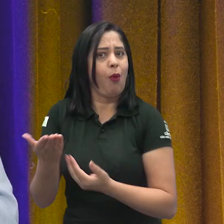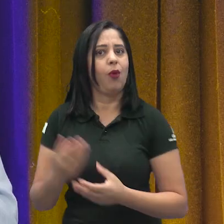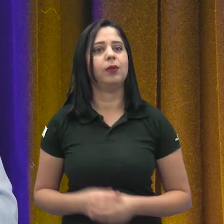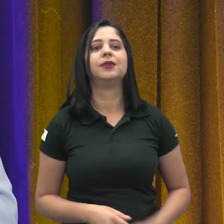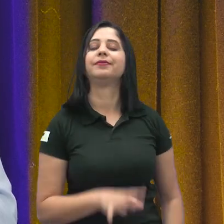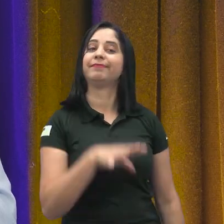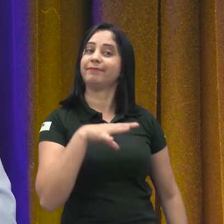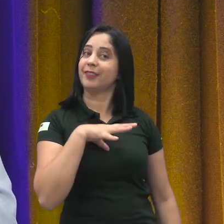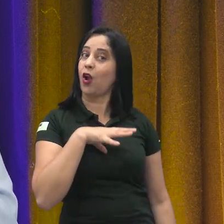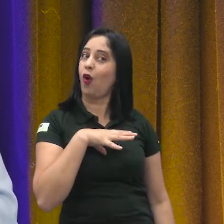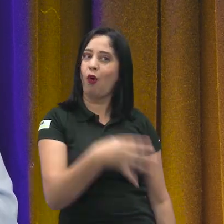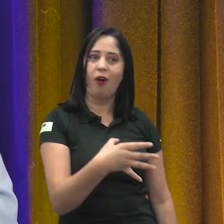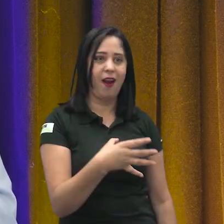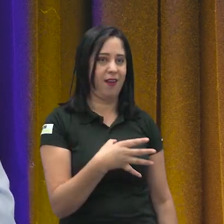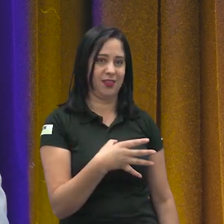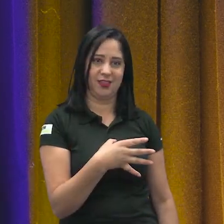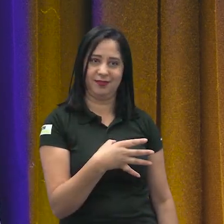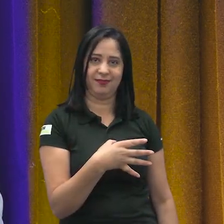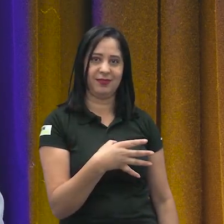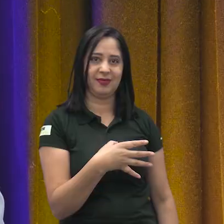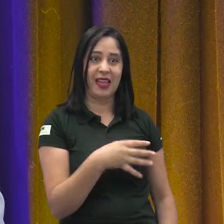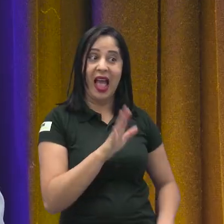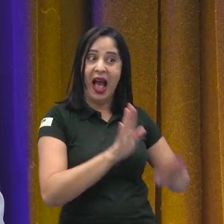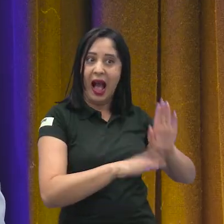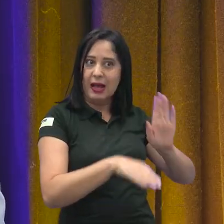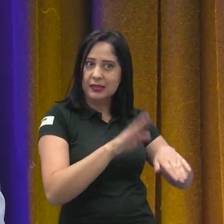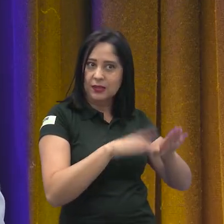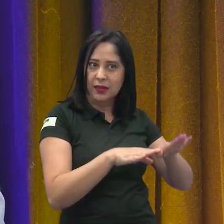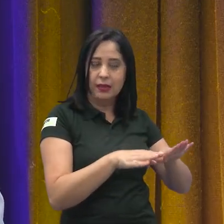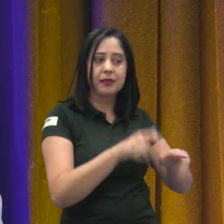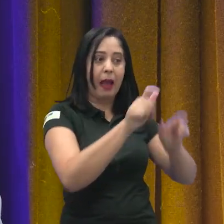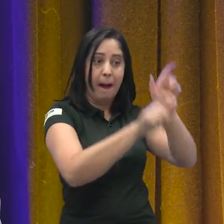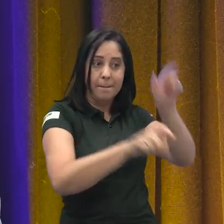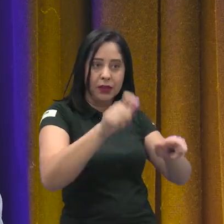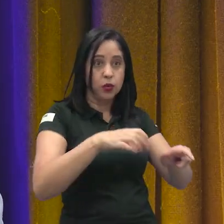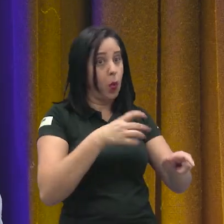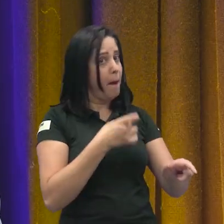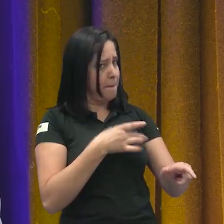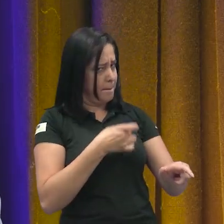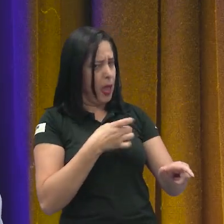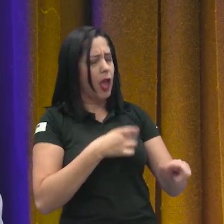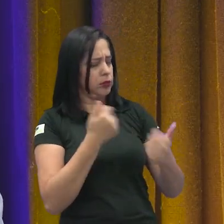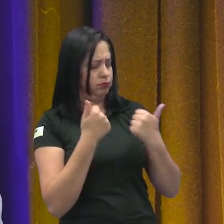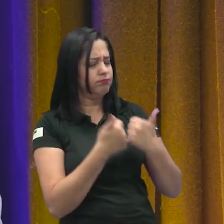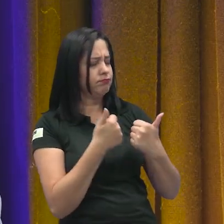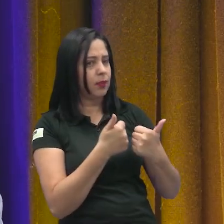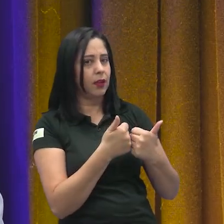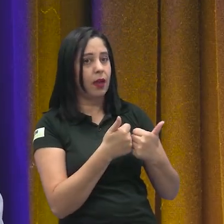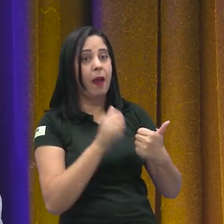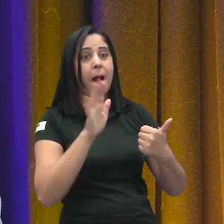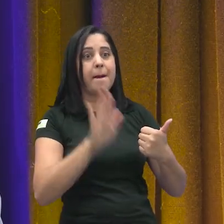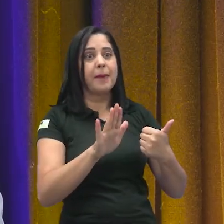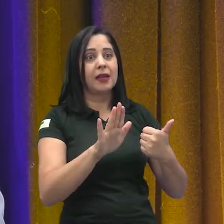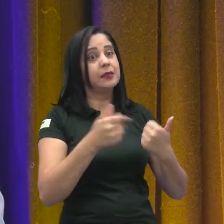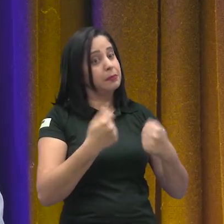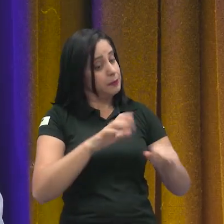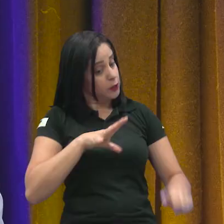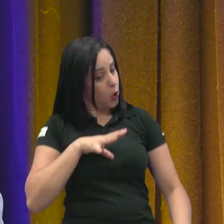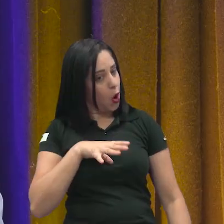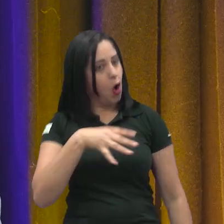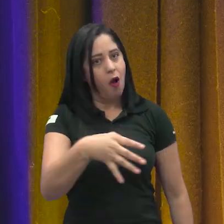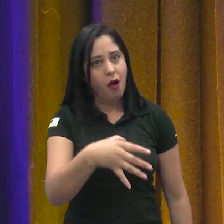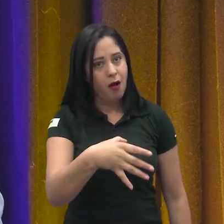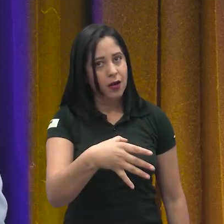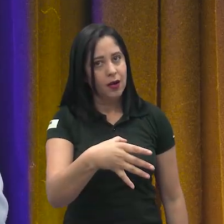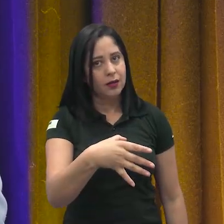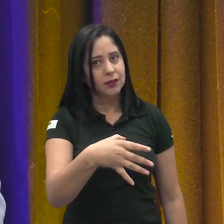tudo, coragem não é falta de medo. É agir apesar do medo que nós temos, né? Então, quando a